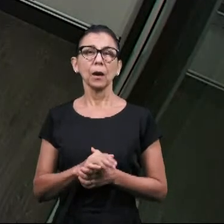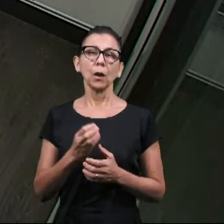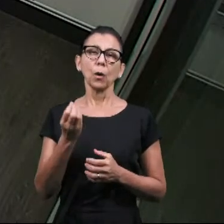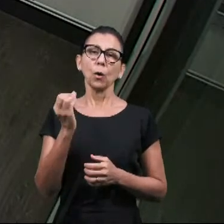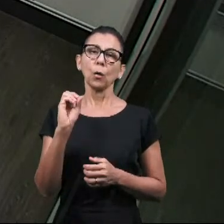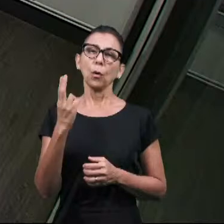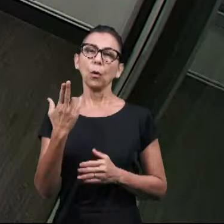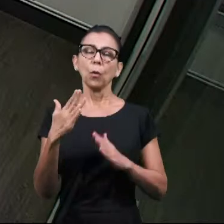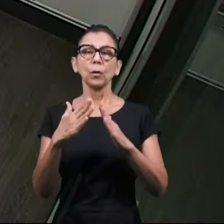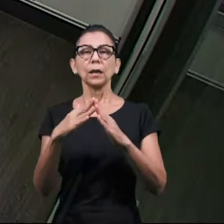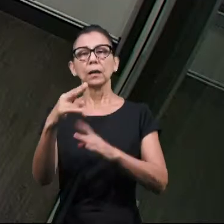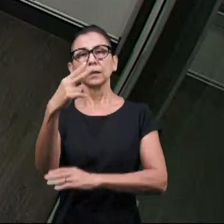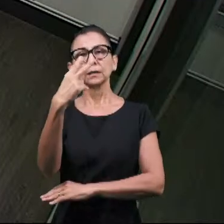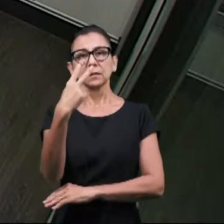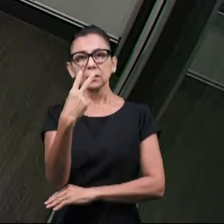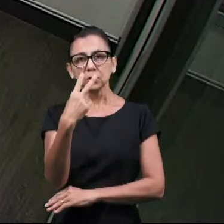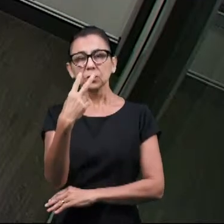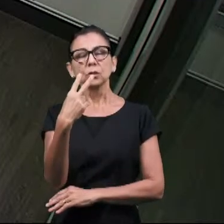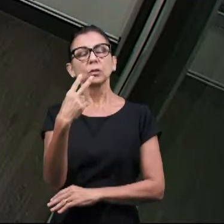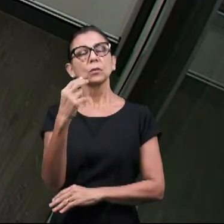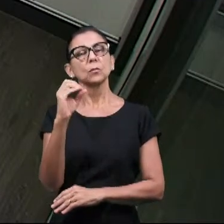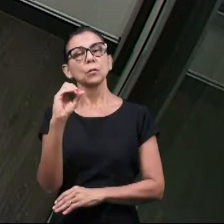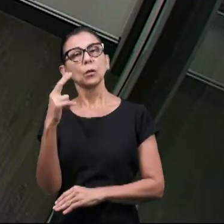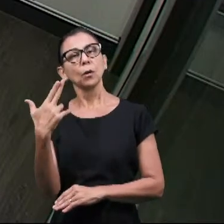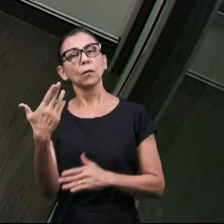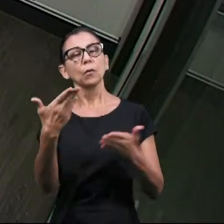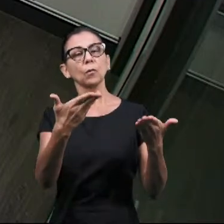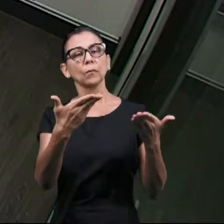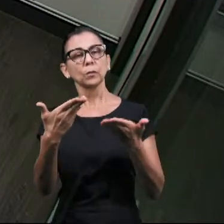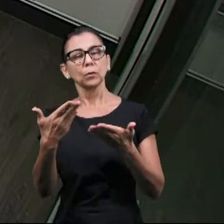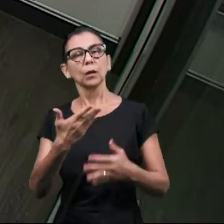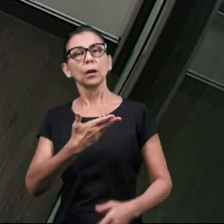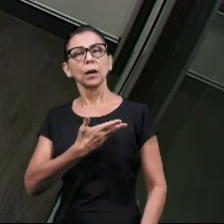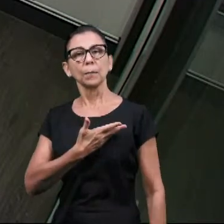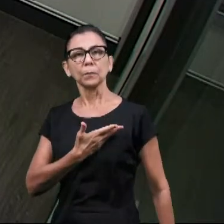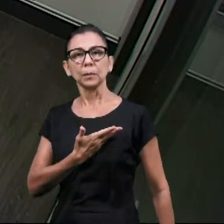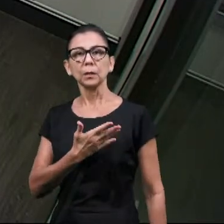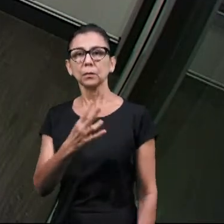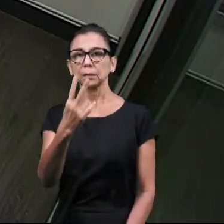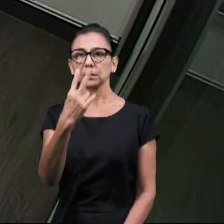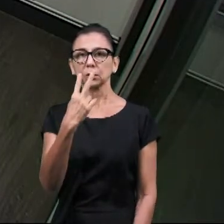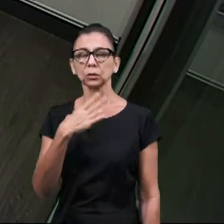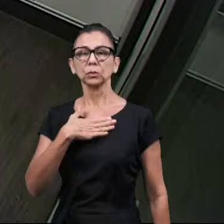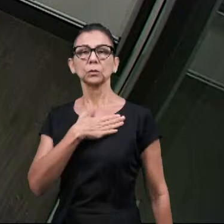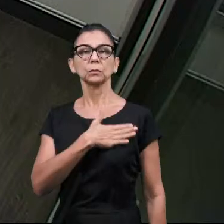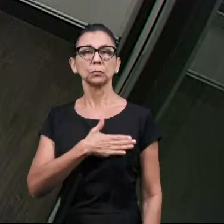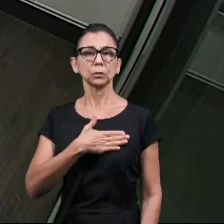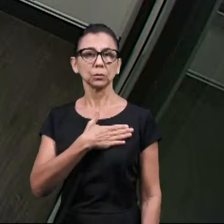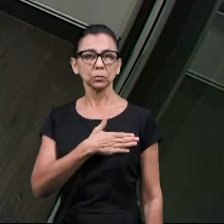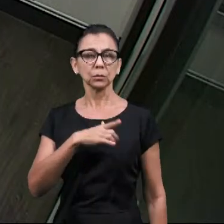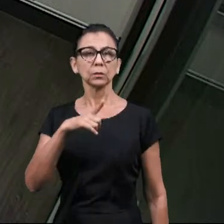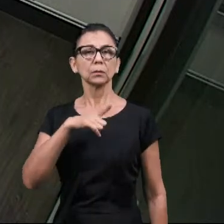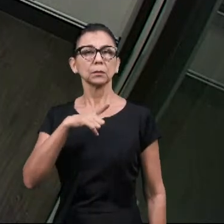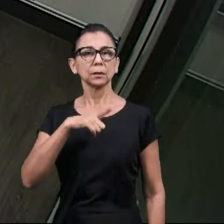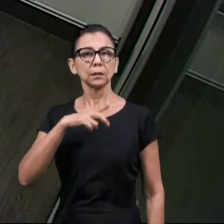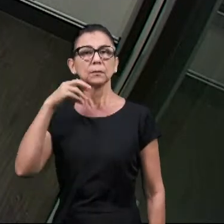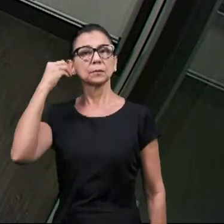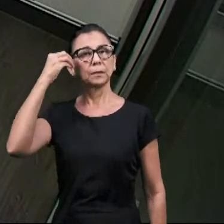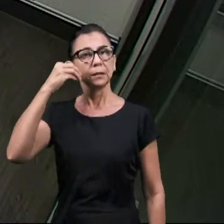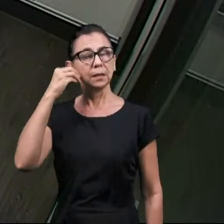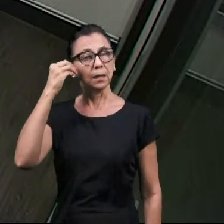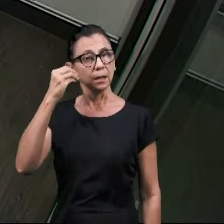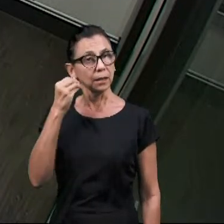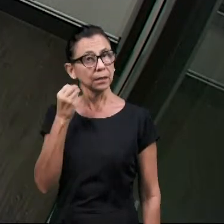casa convidou alguém se alguém teve uma experiência com o senhor é porque o seminário ele ali